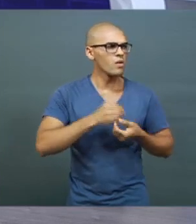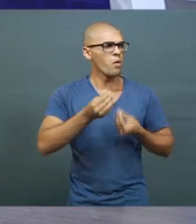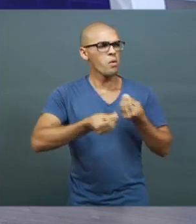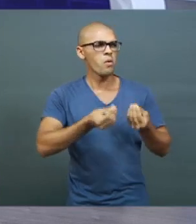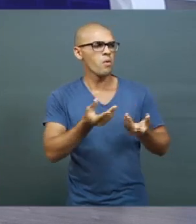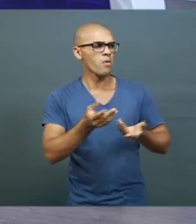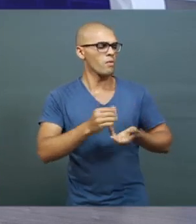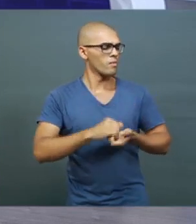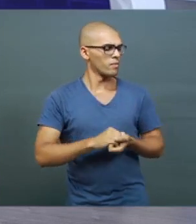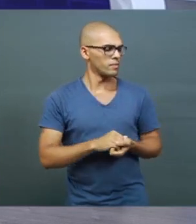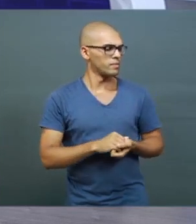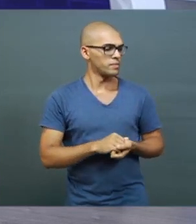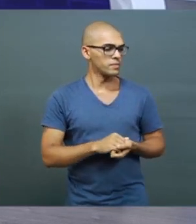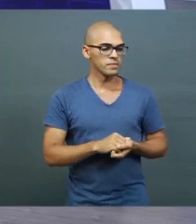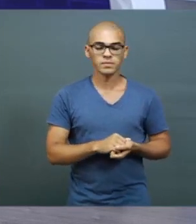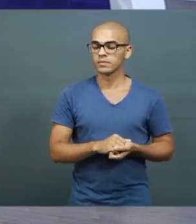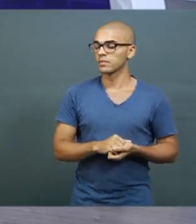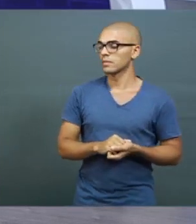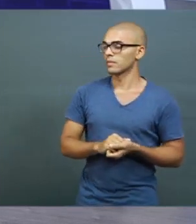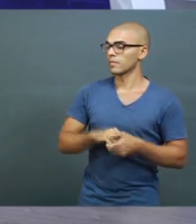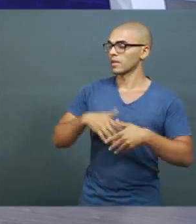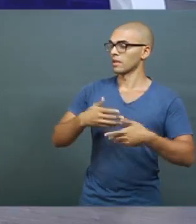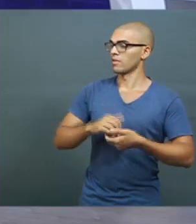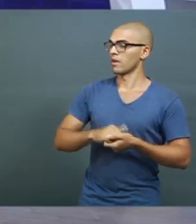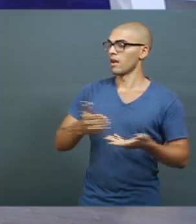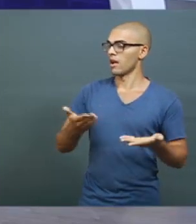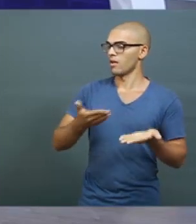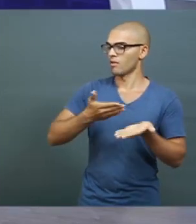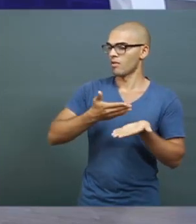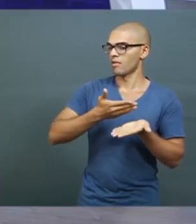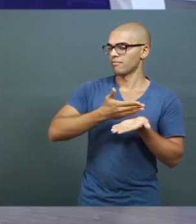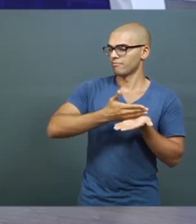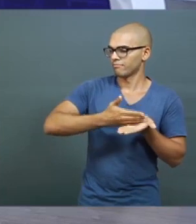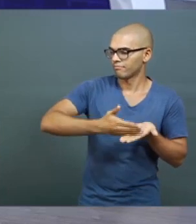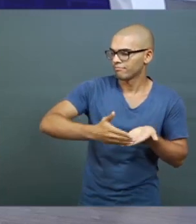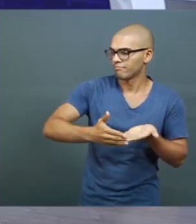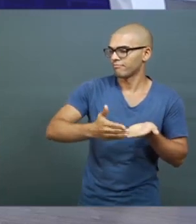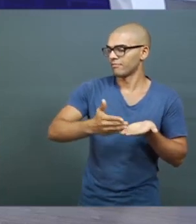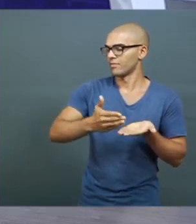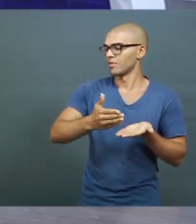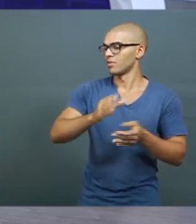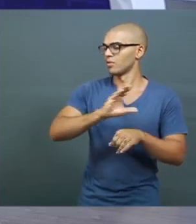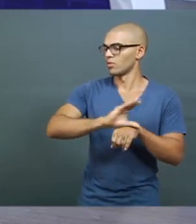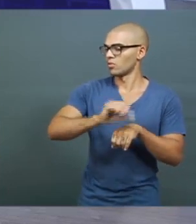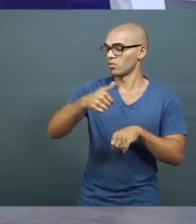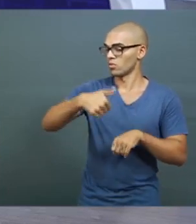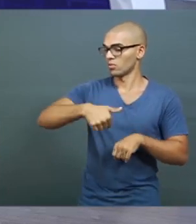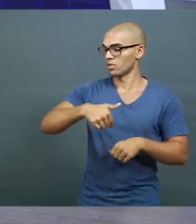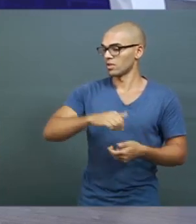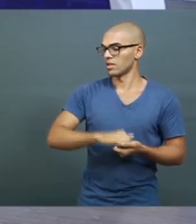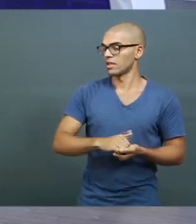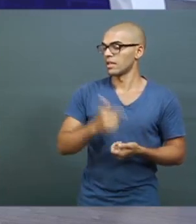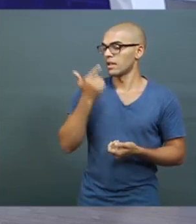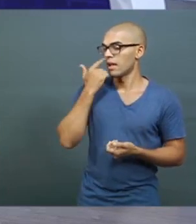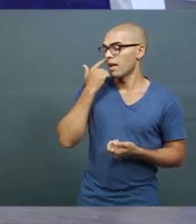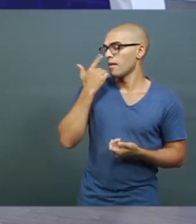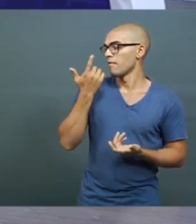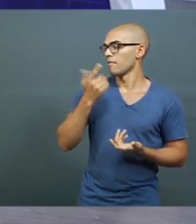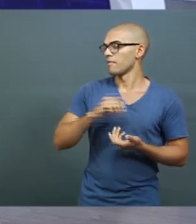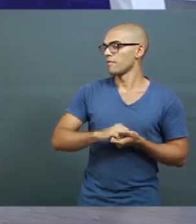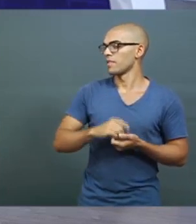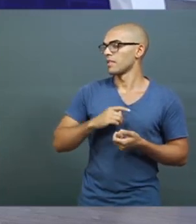universidade? Nós estamos nessa semana de abertura do curso, né, de recepção aos ingressantes, e eu observei um fenômeno bem curioso